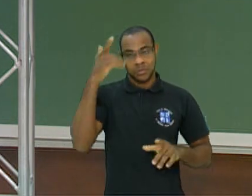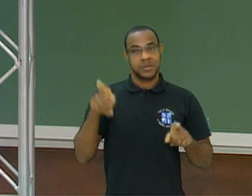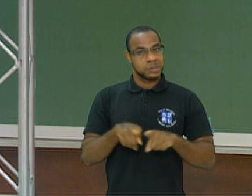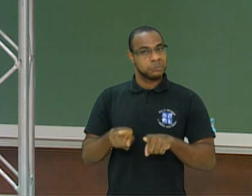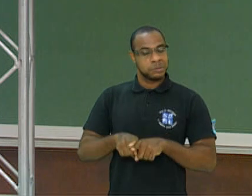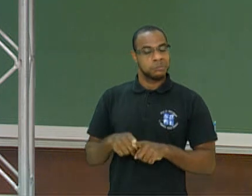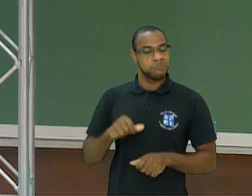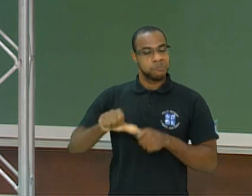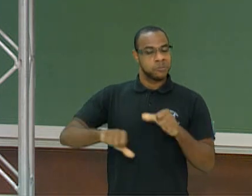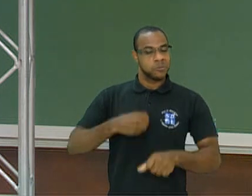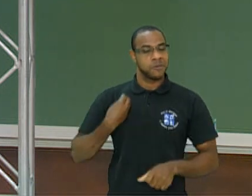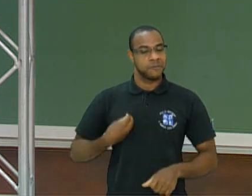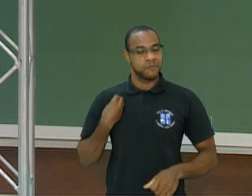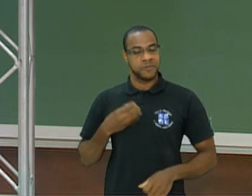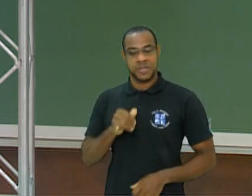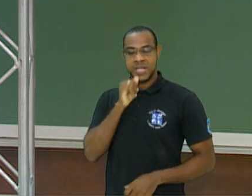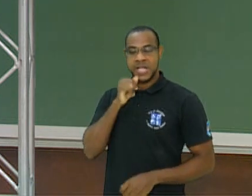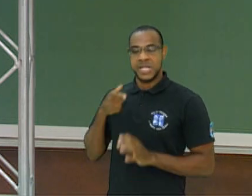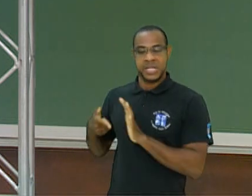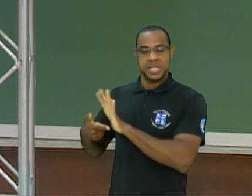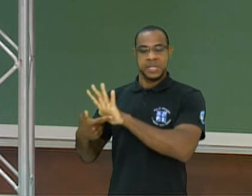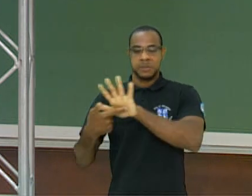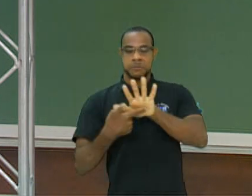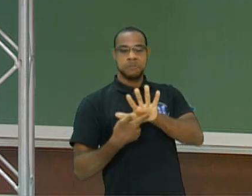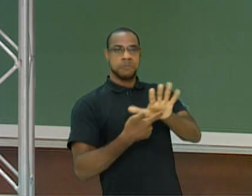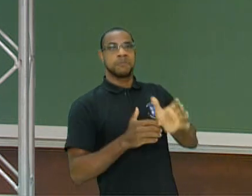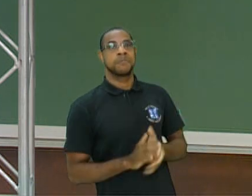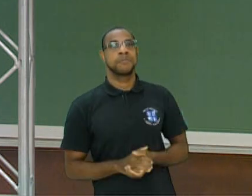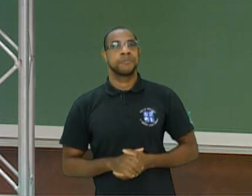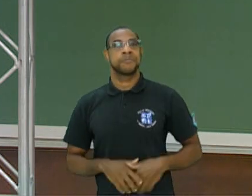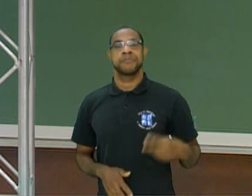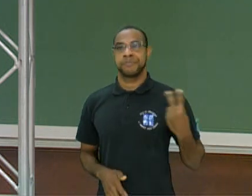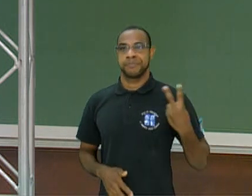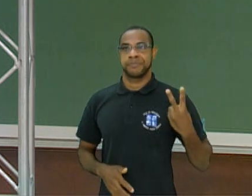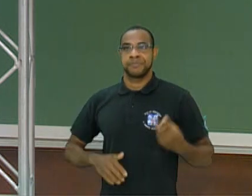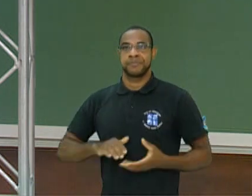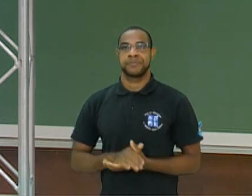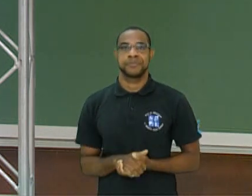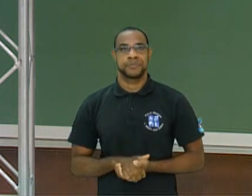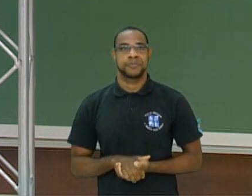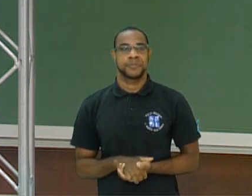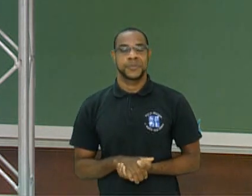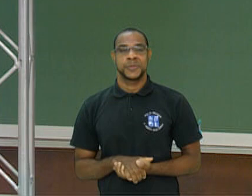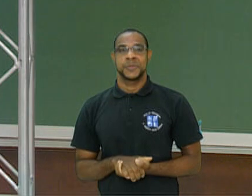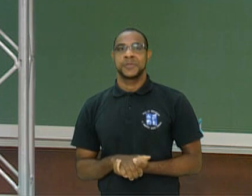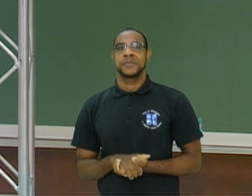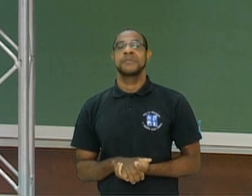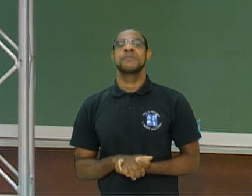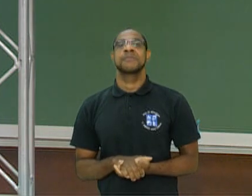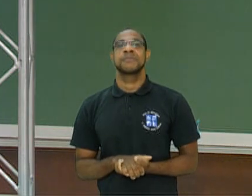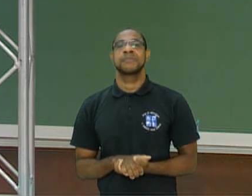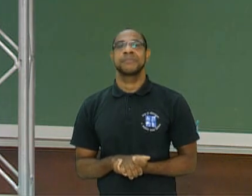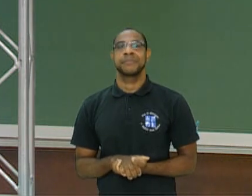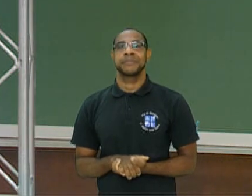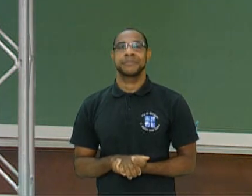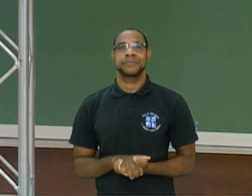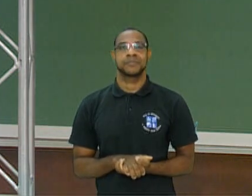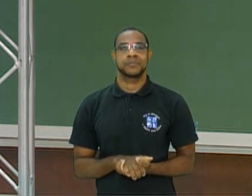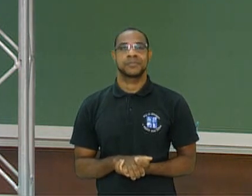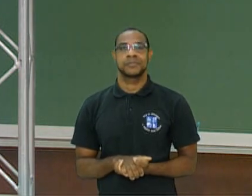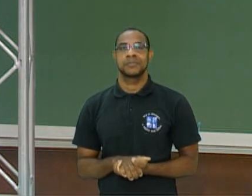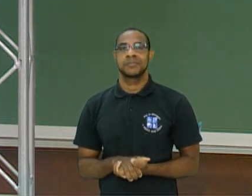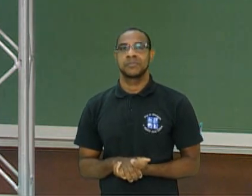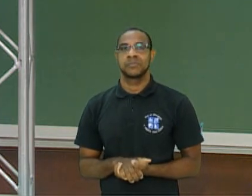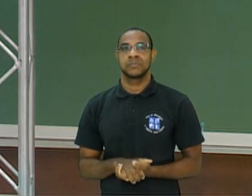I'm not going to spend my life being a color, the singer showed to skin, color doesn't